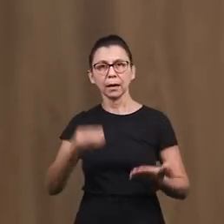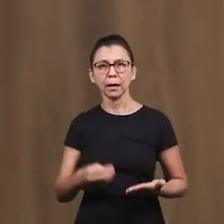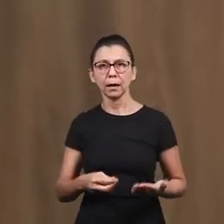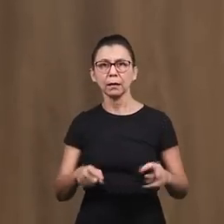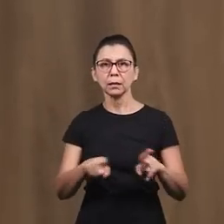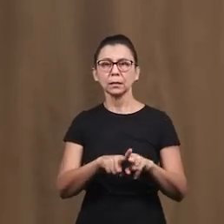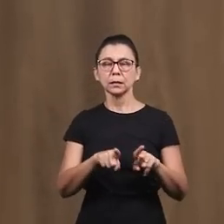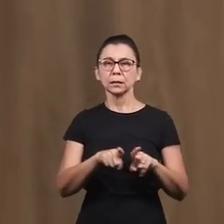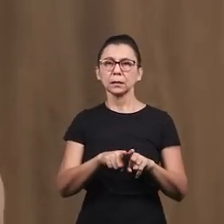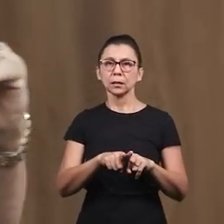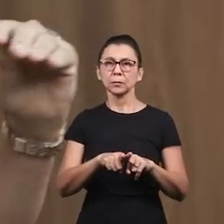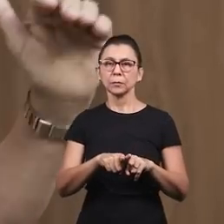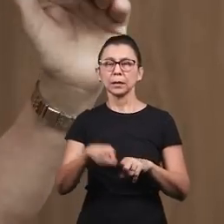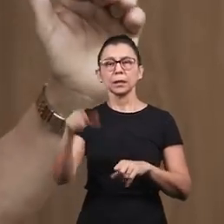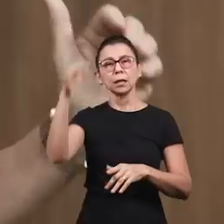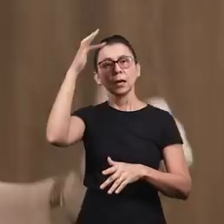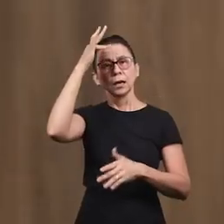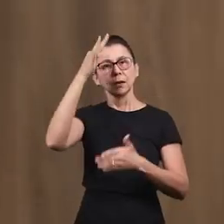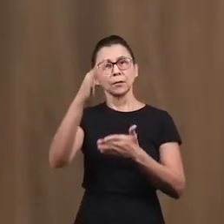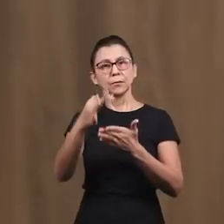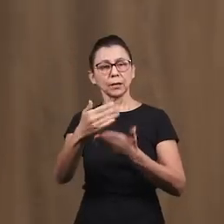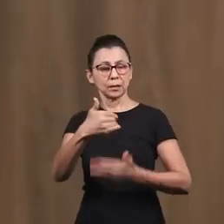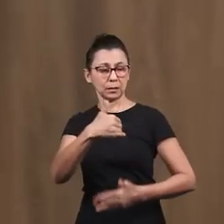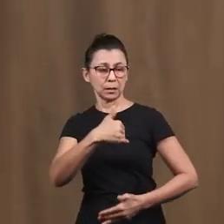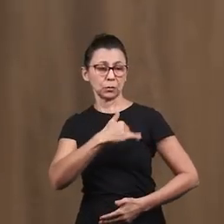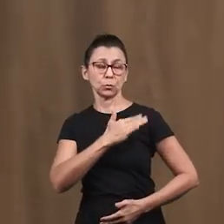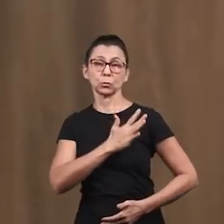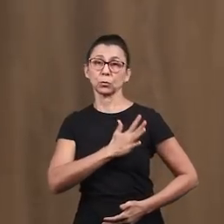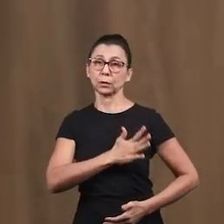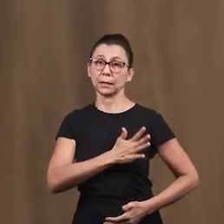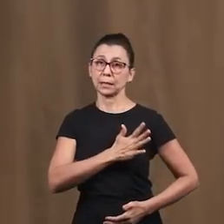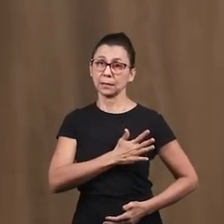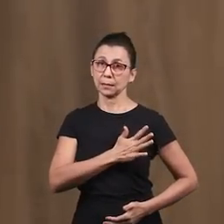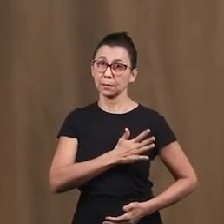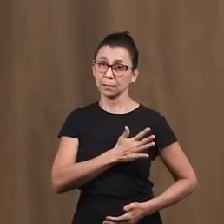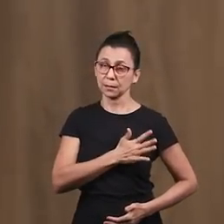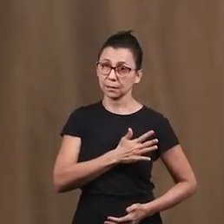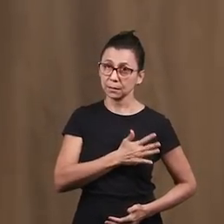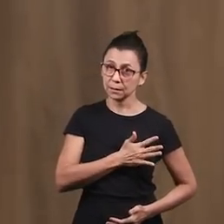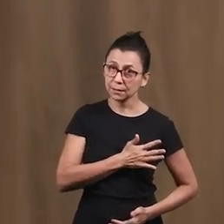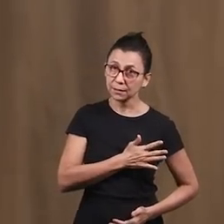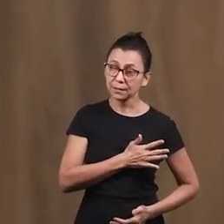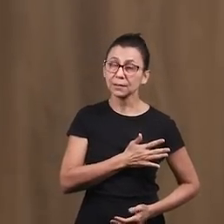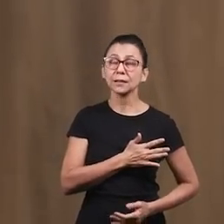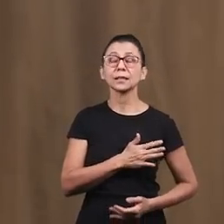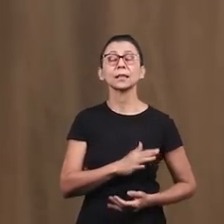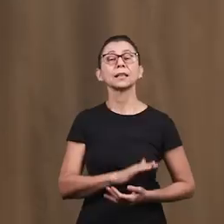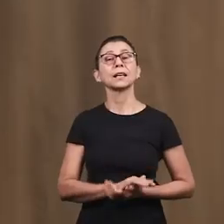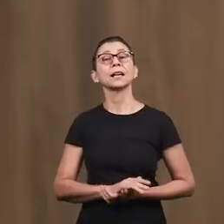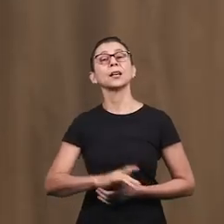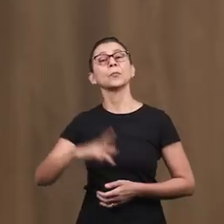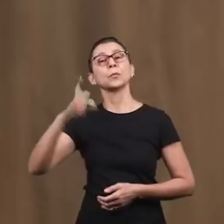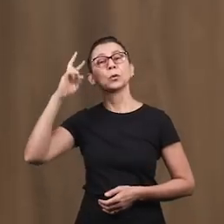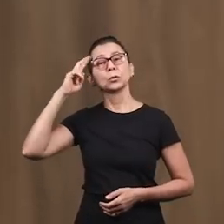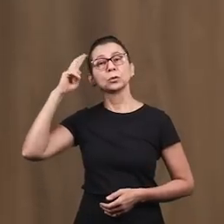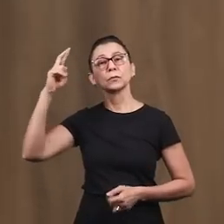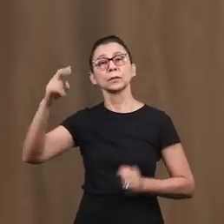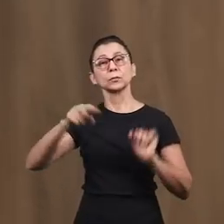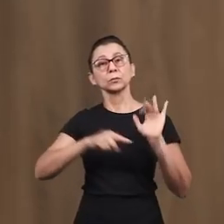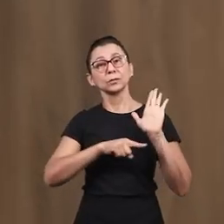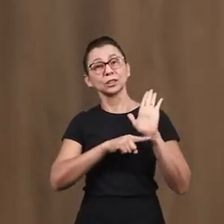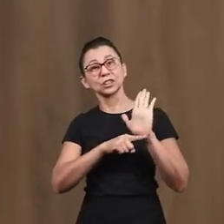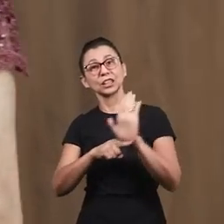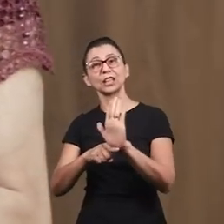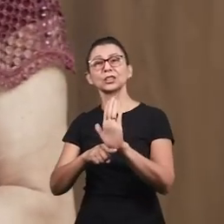coração, descansando no Senhor, porque Ele vai nos dar vitória para chegarmos até